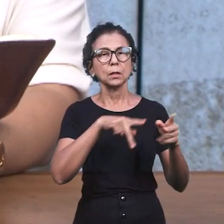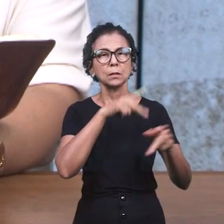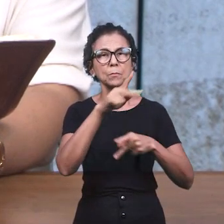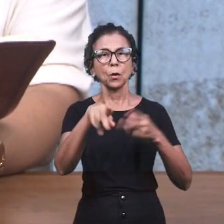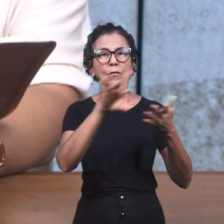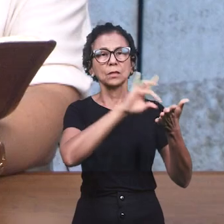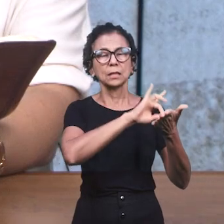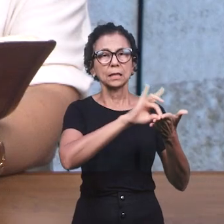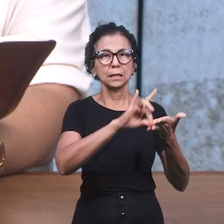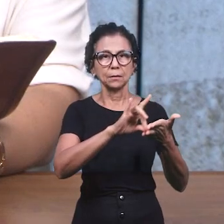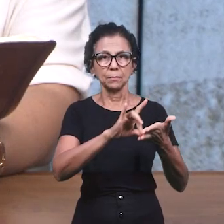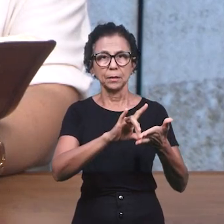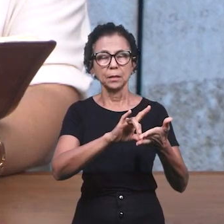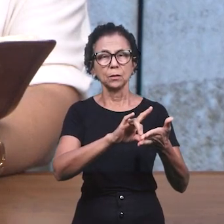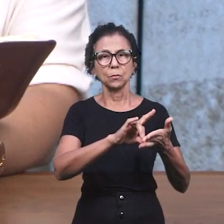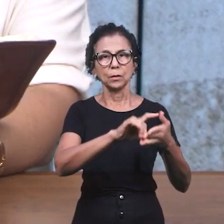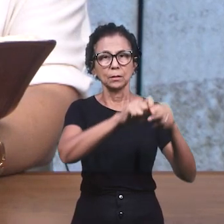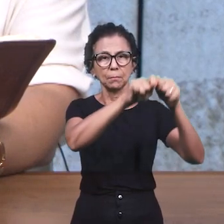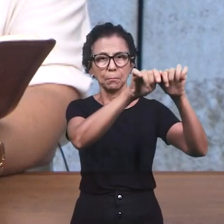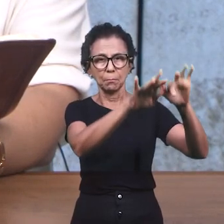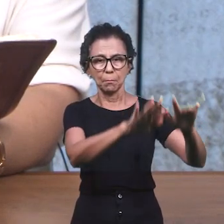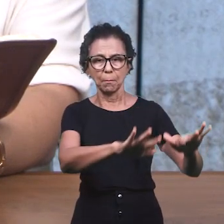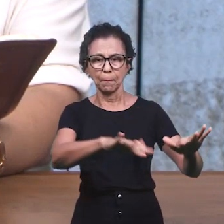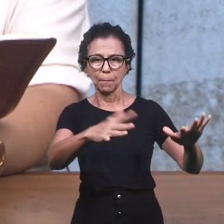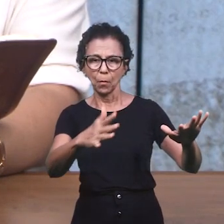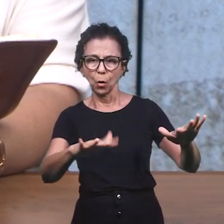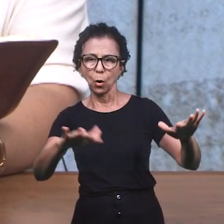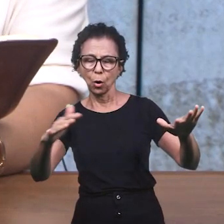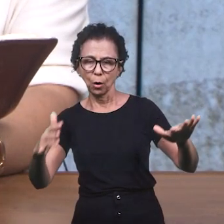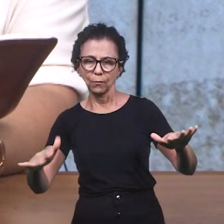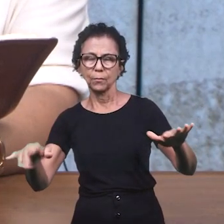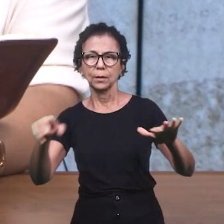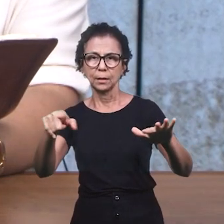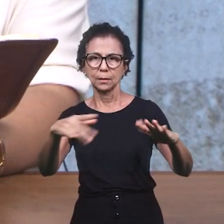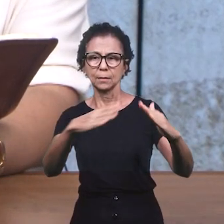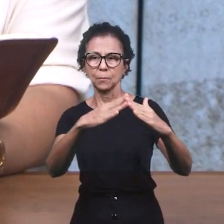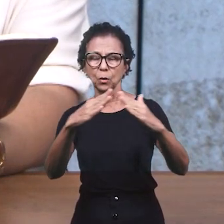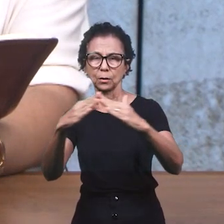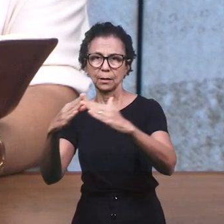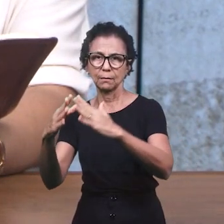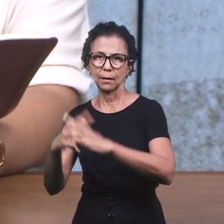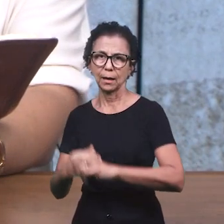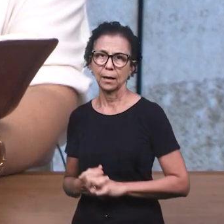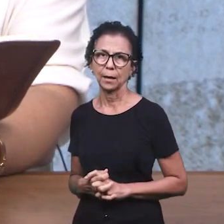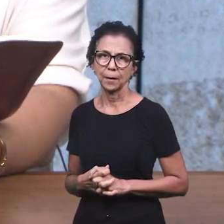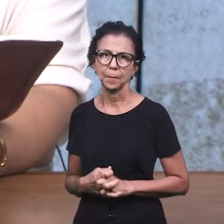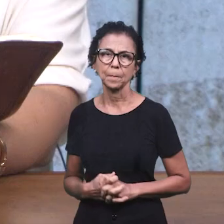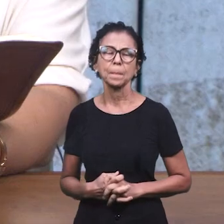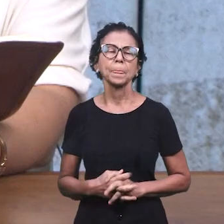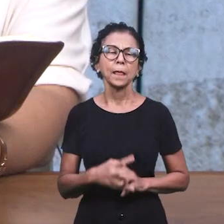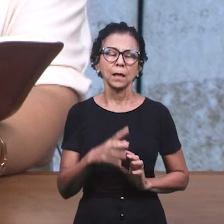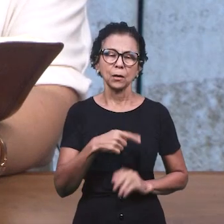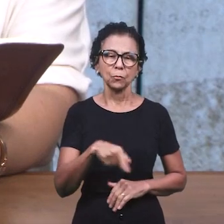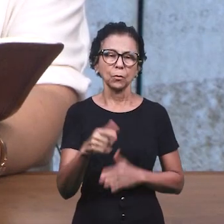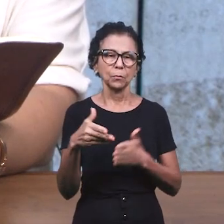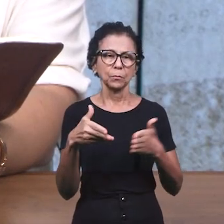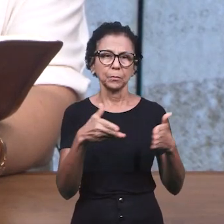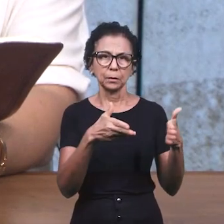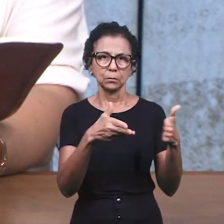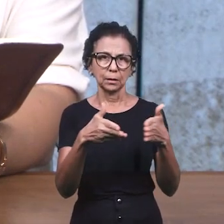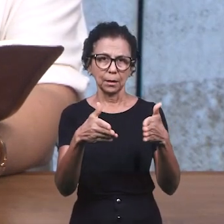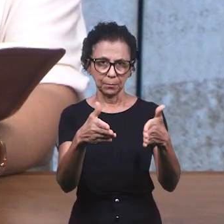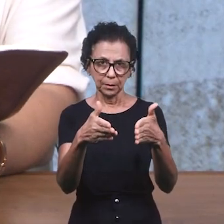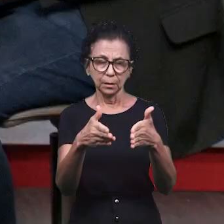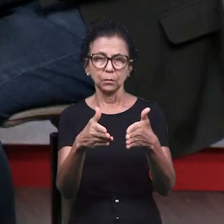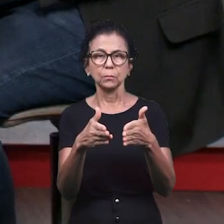vale. Tornai-vos amanhã e caminhai para o deserto pelo caminho do Mar